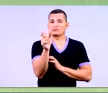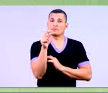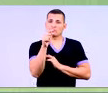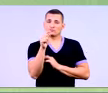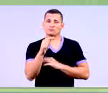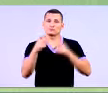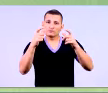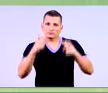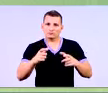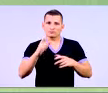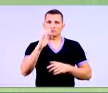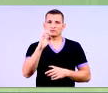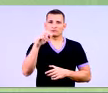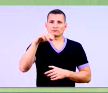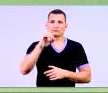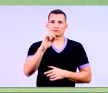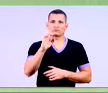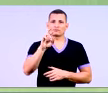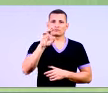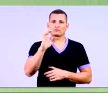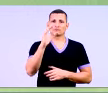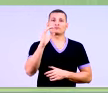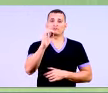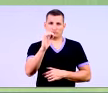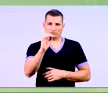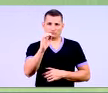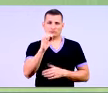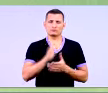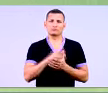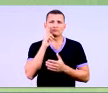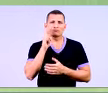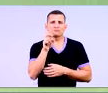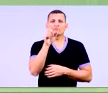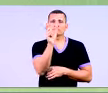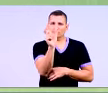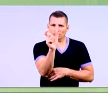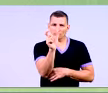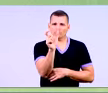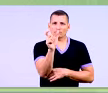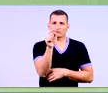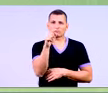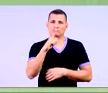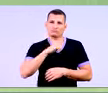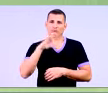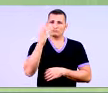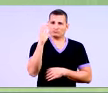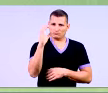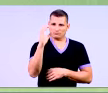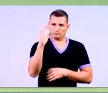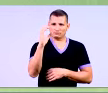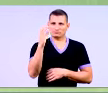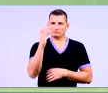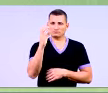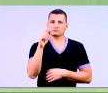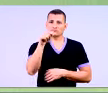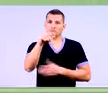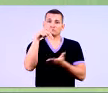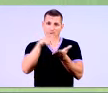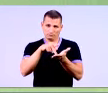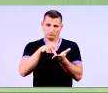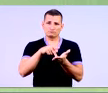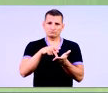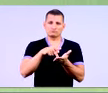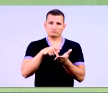cliente note que esse endereço aqui ele possui 16 em dia ele é válido